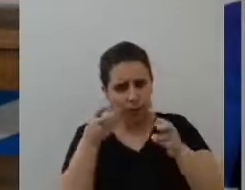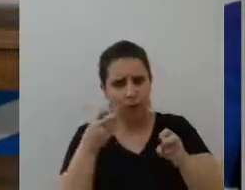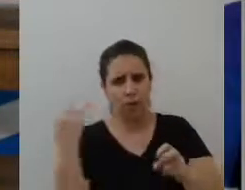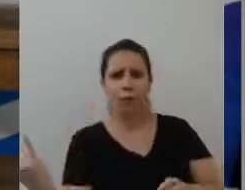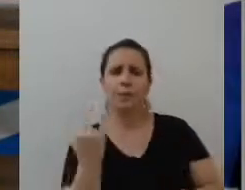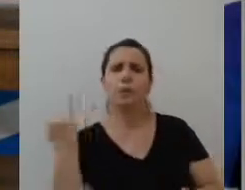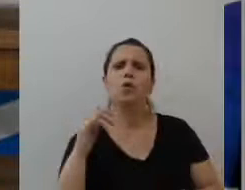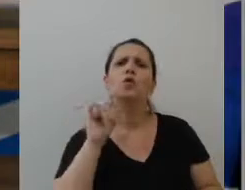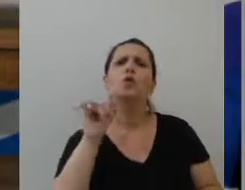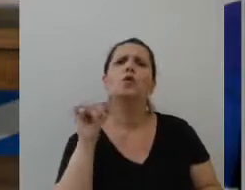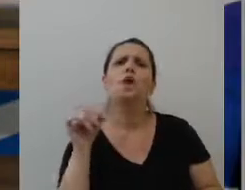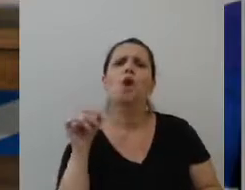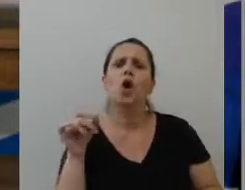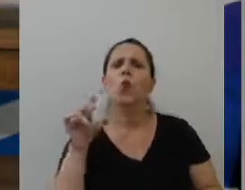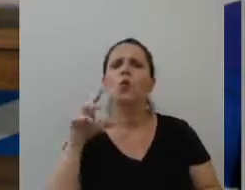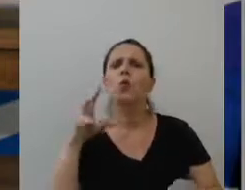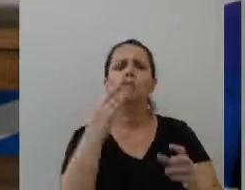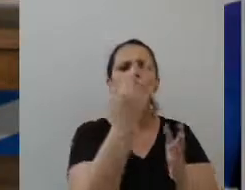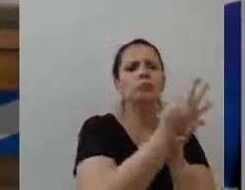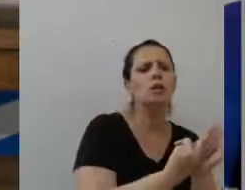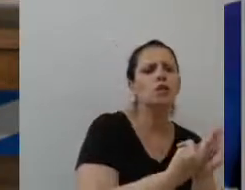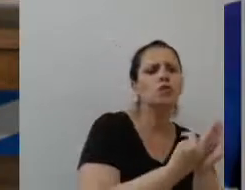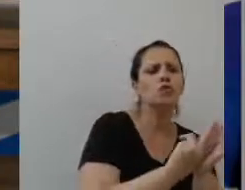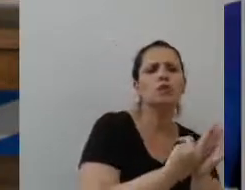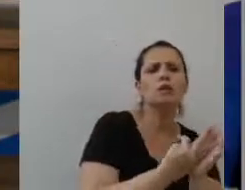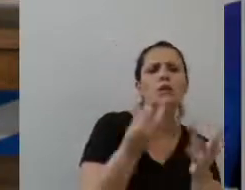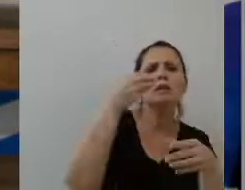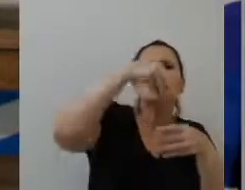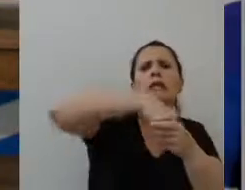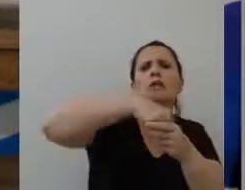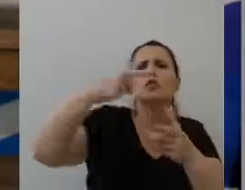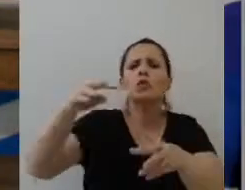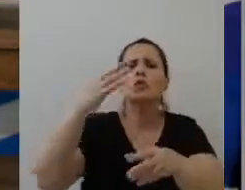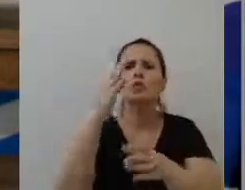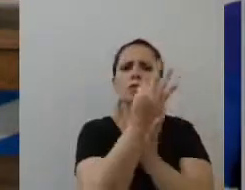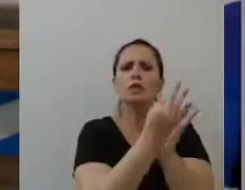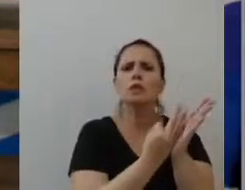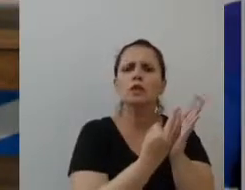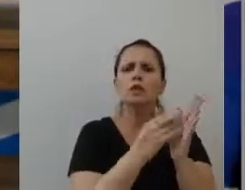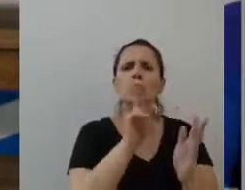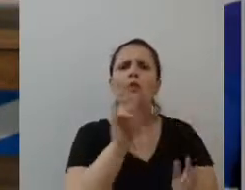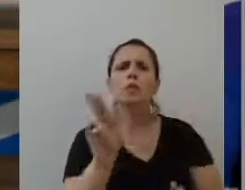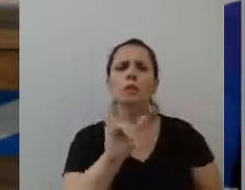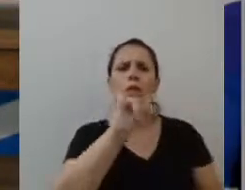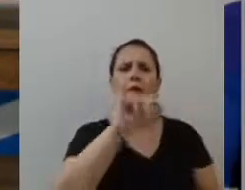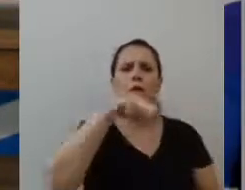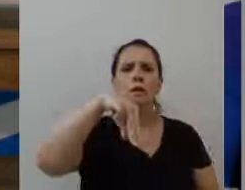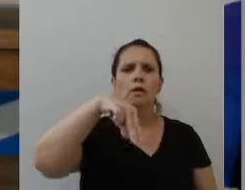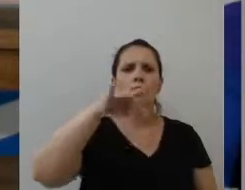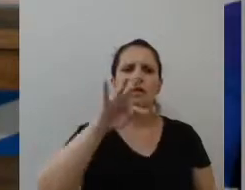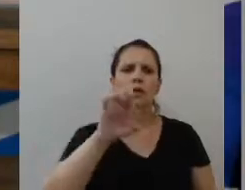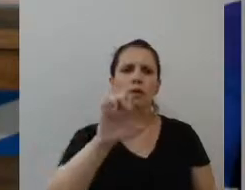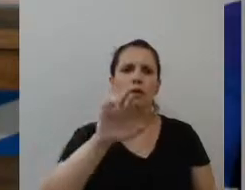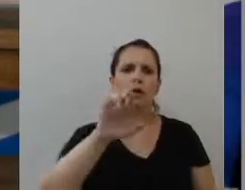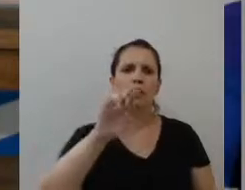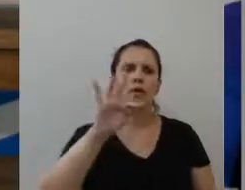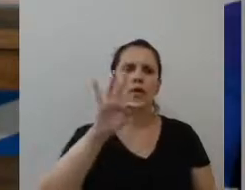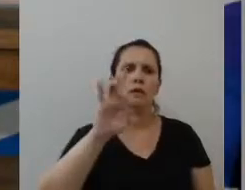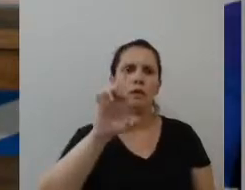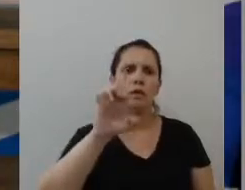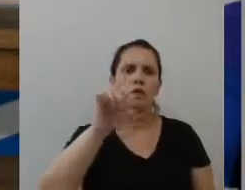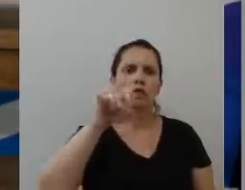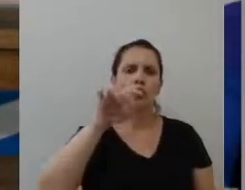desse recurso? Um texto se relacionando a outro, um texto dentro do outro. Intertextualidade. Beleza? Vamos